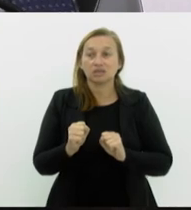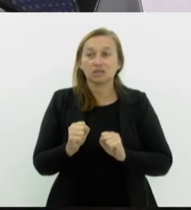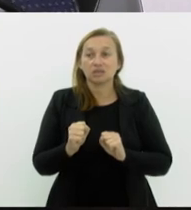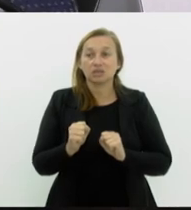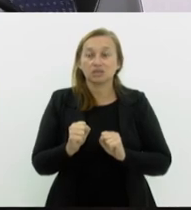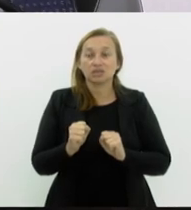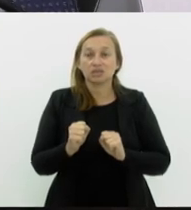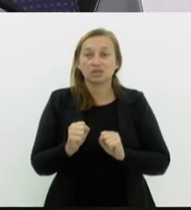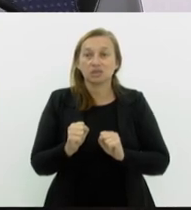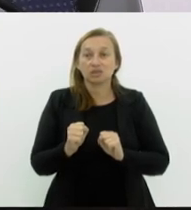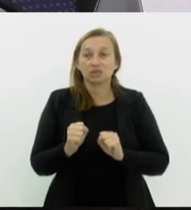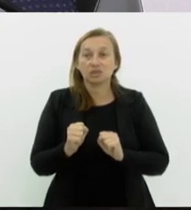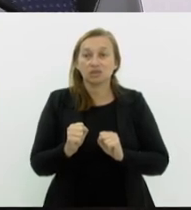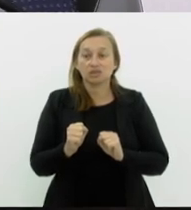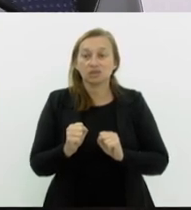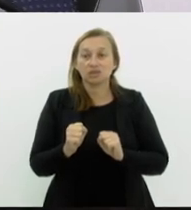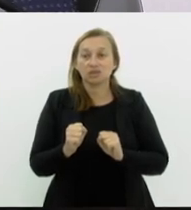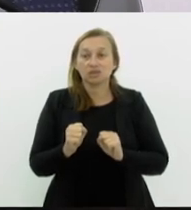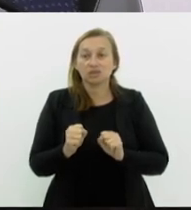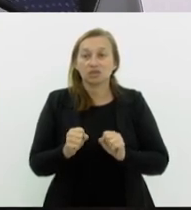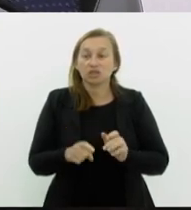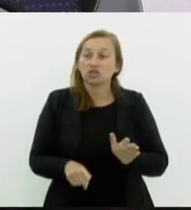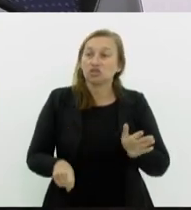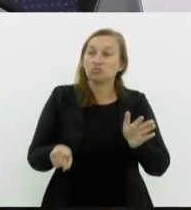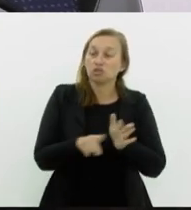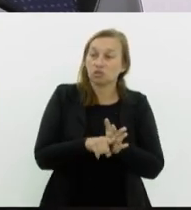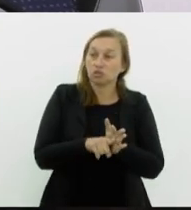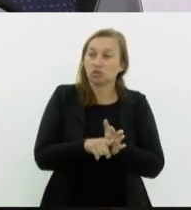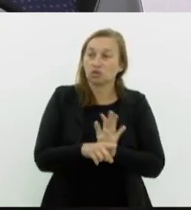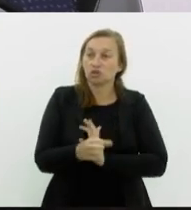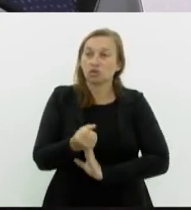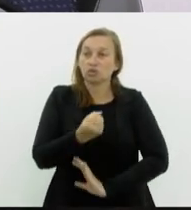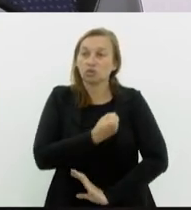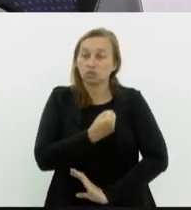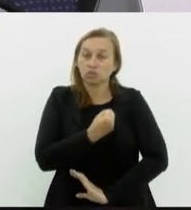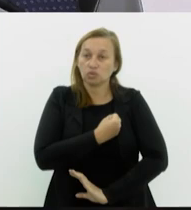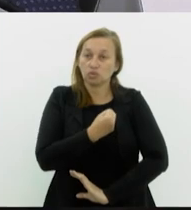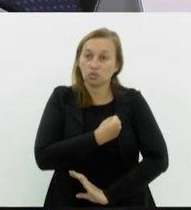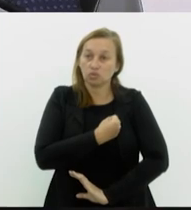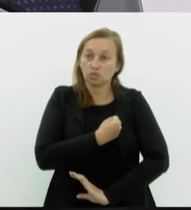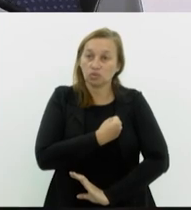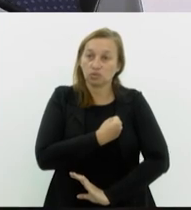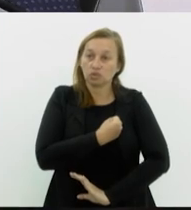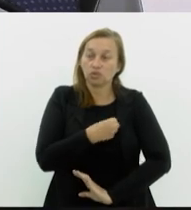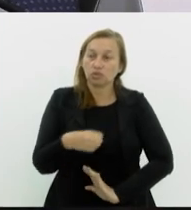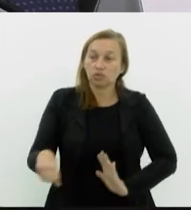indecentes de insegurança e reverter esses índices. Então,